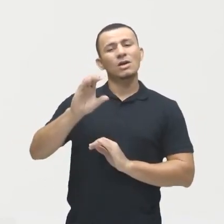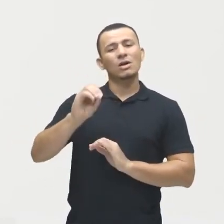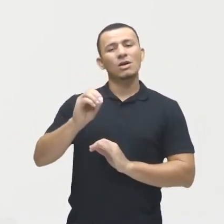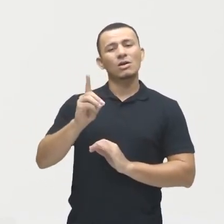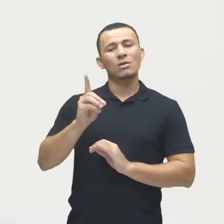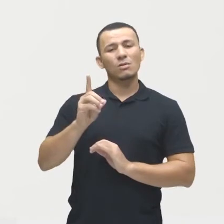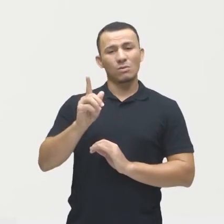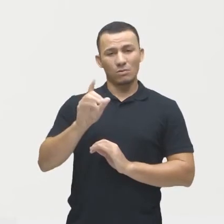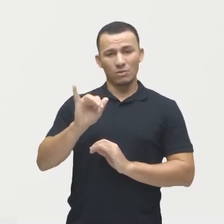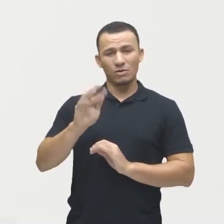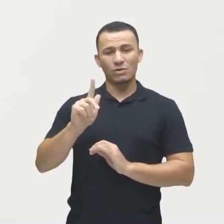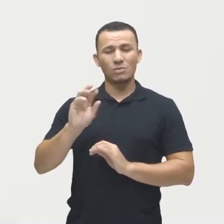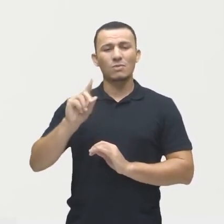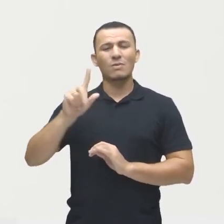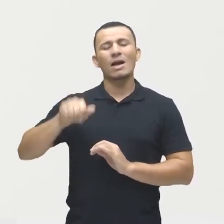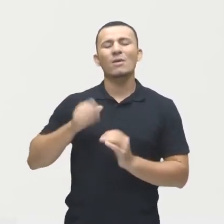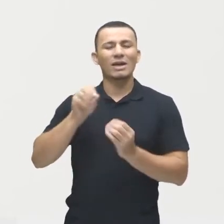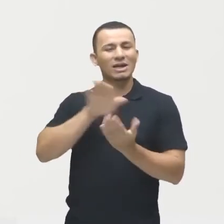impressa.